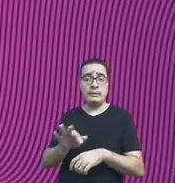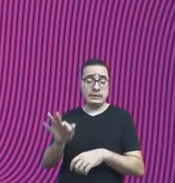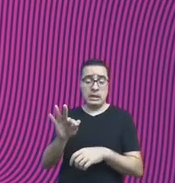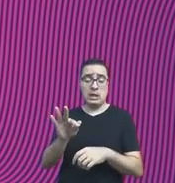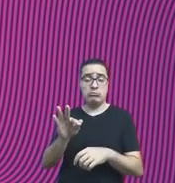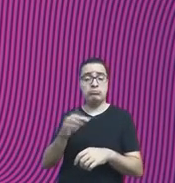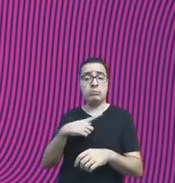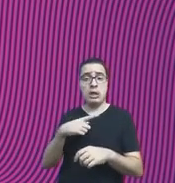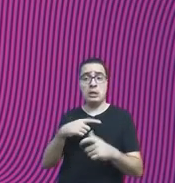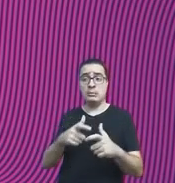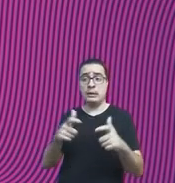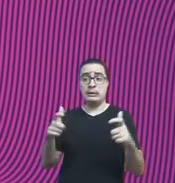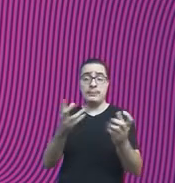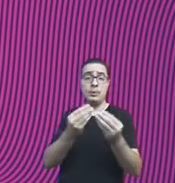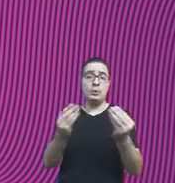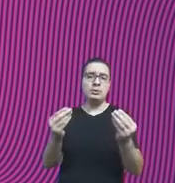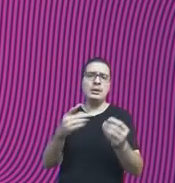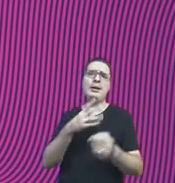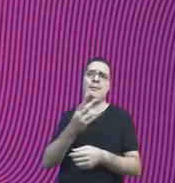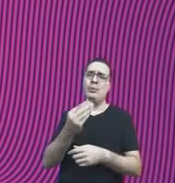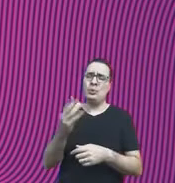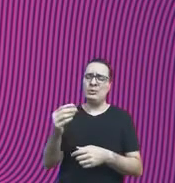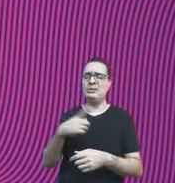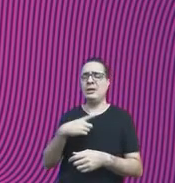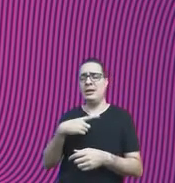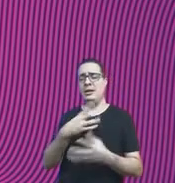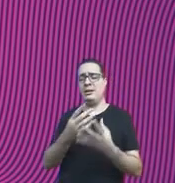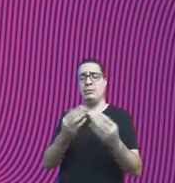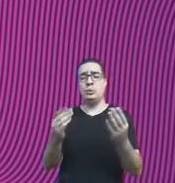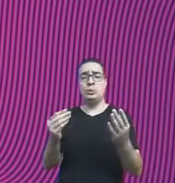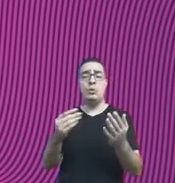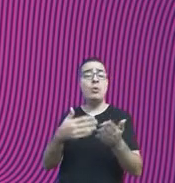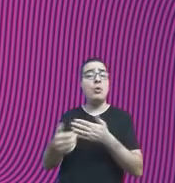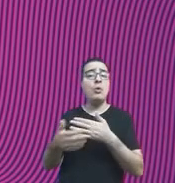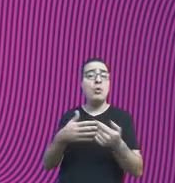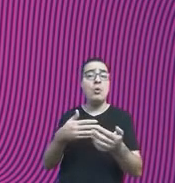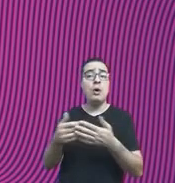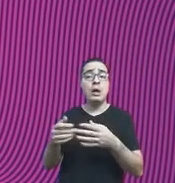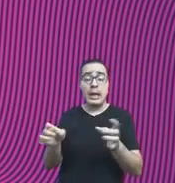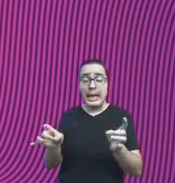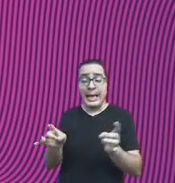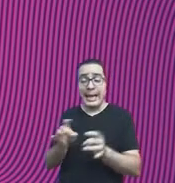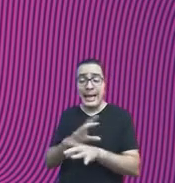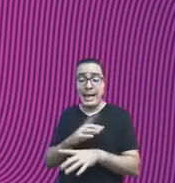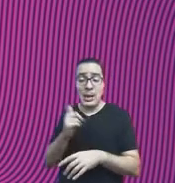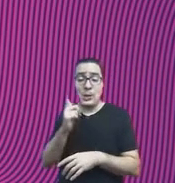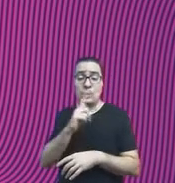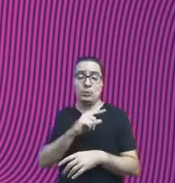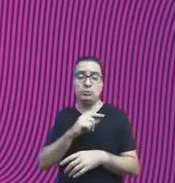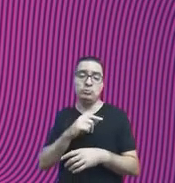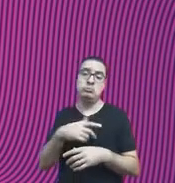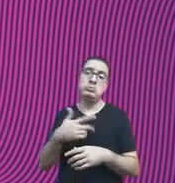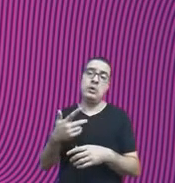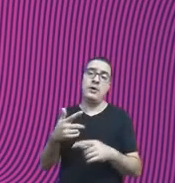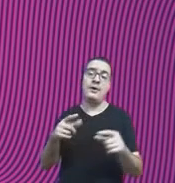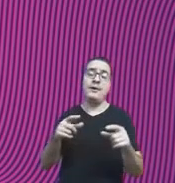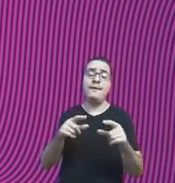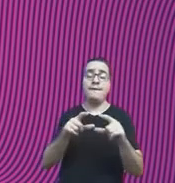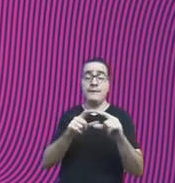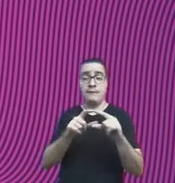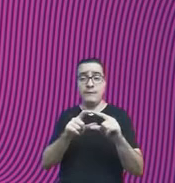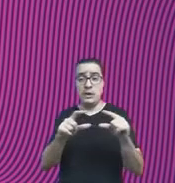faculdades, mas a gente tem muita gente no mercado. Qualquer consolidação que você faça, seja via verticalização,